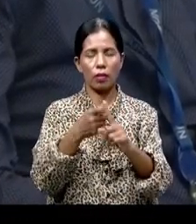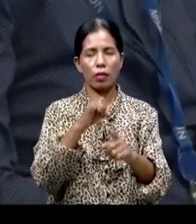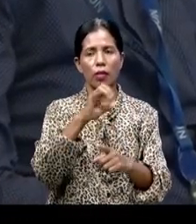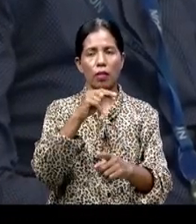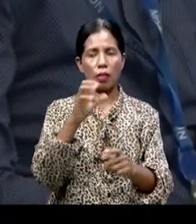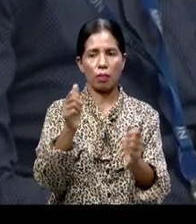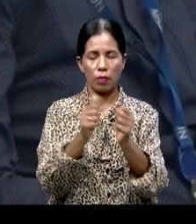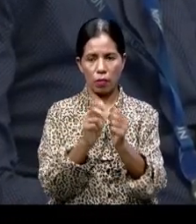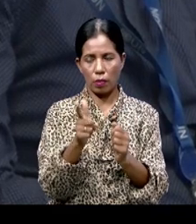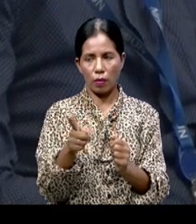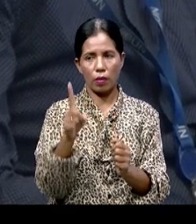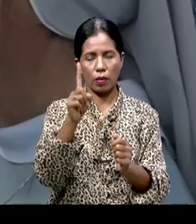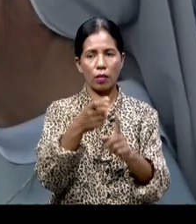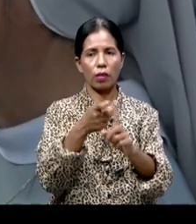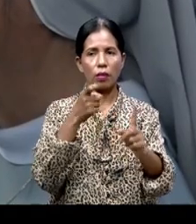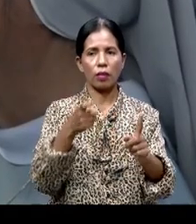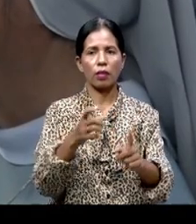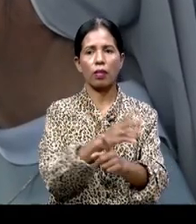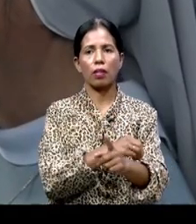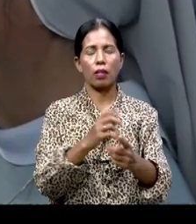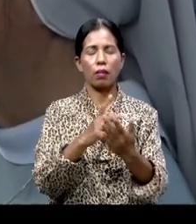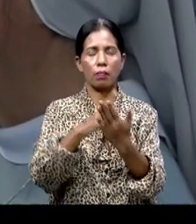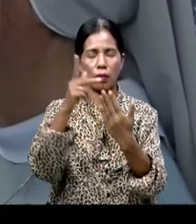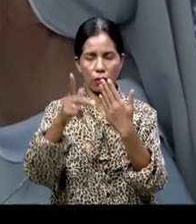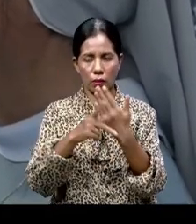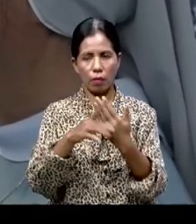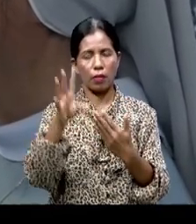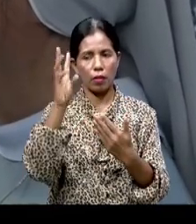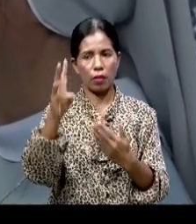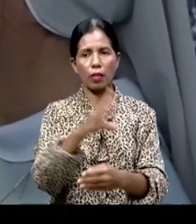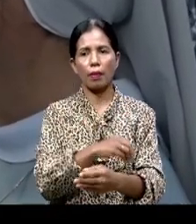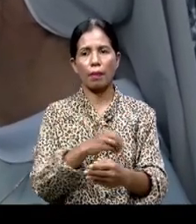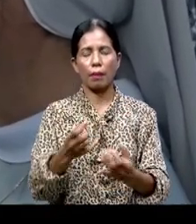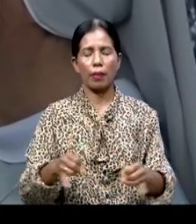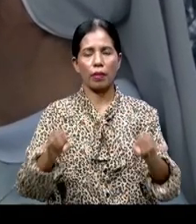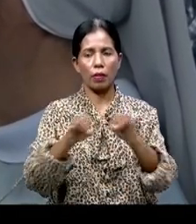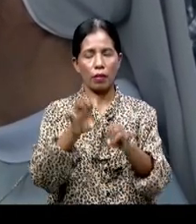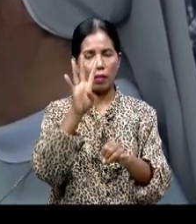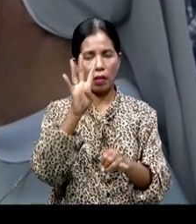hamutu kron resingida, composto usi acreditação programático nen, acreditação